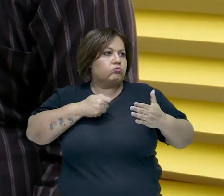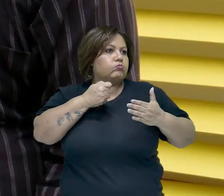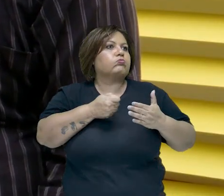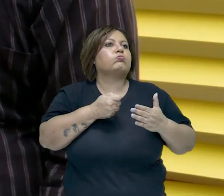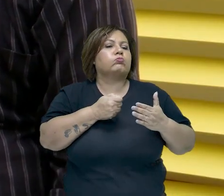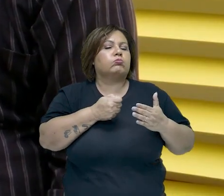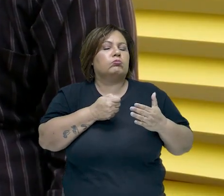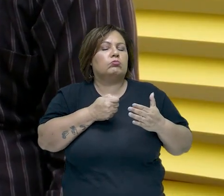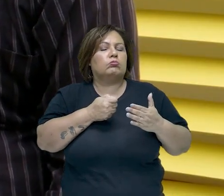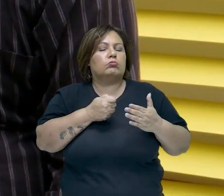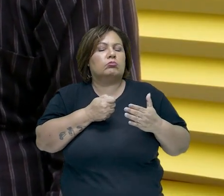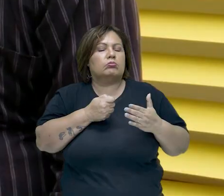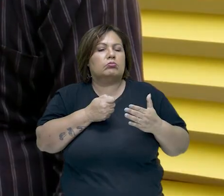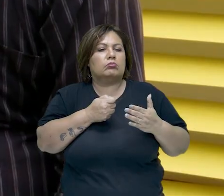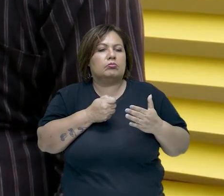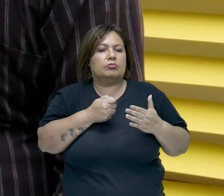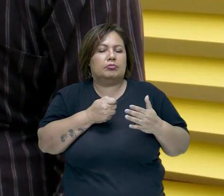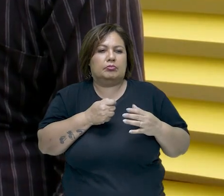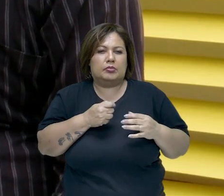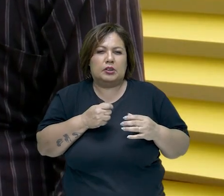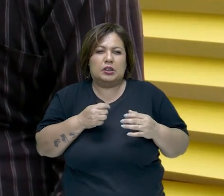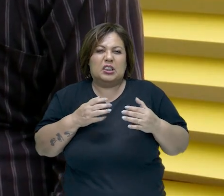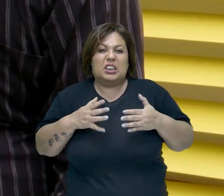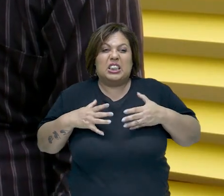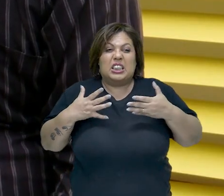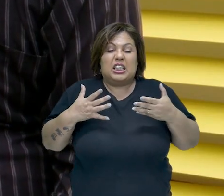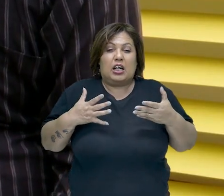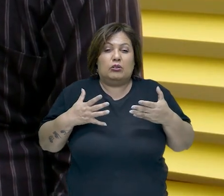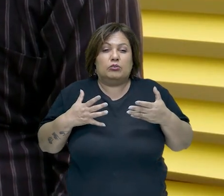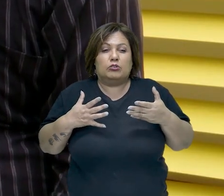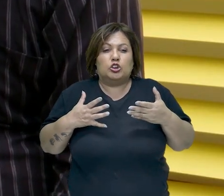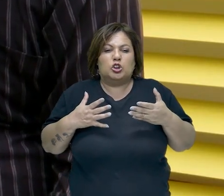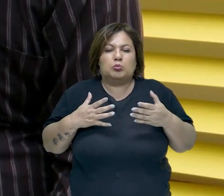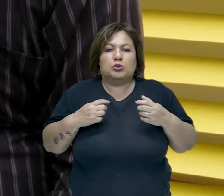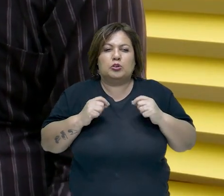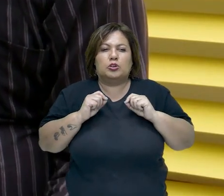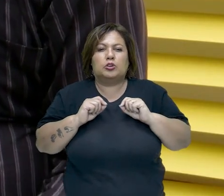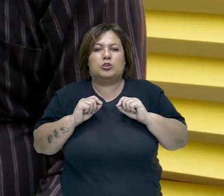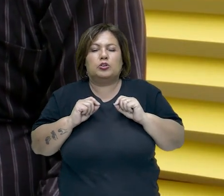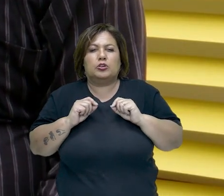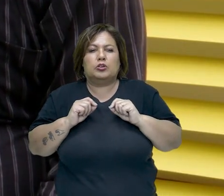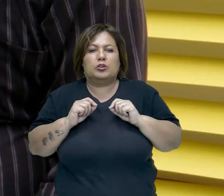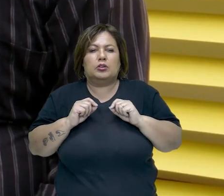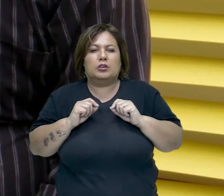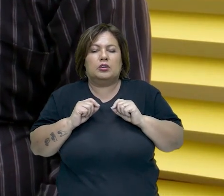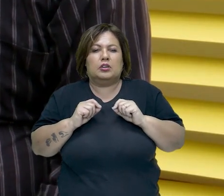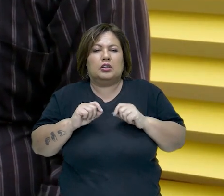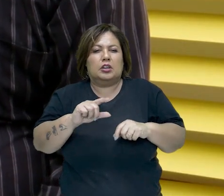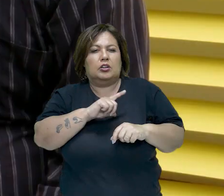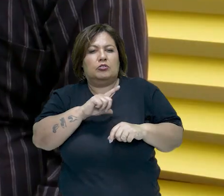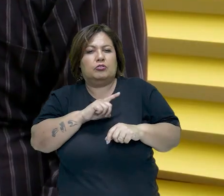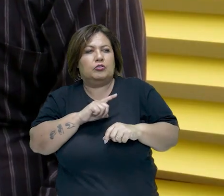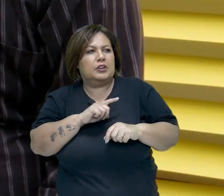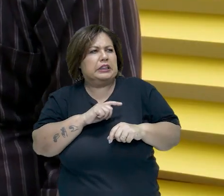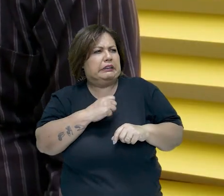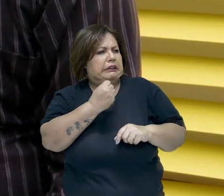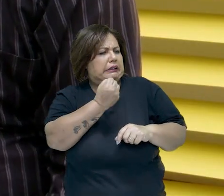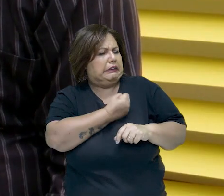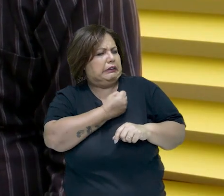de organizar bem uma missão. É um tipo de inteligência de você ter